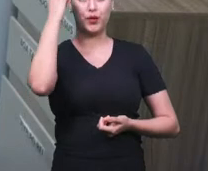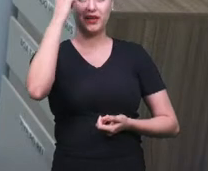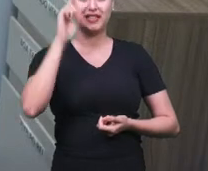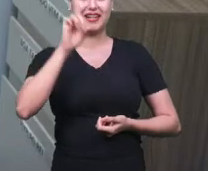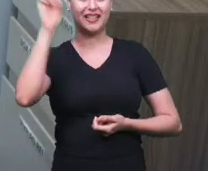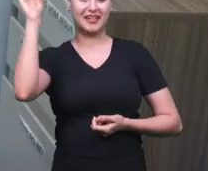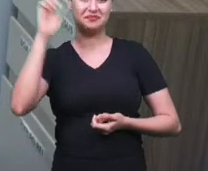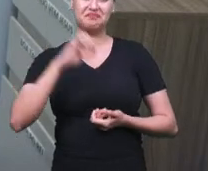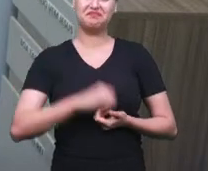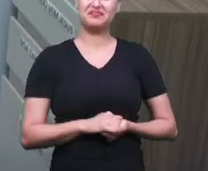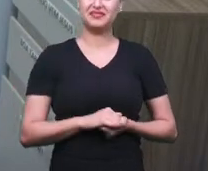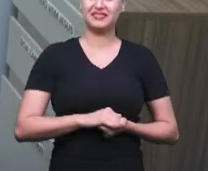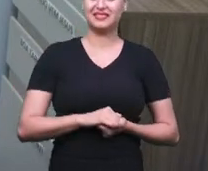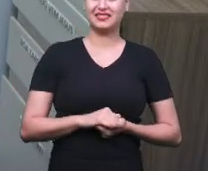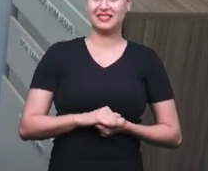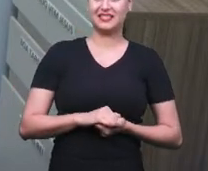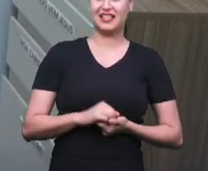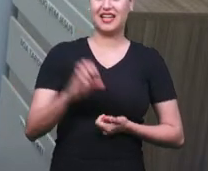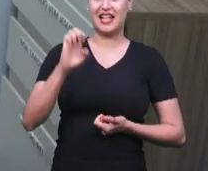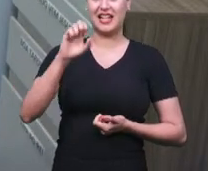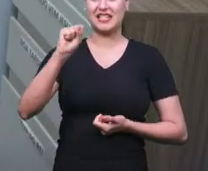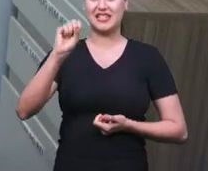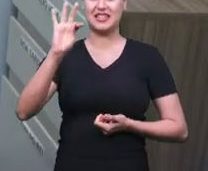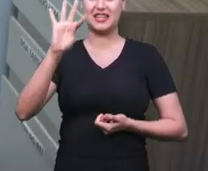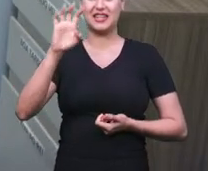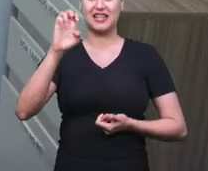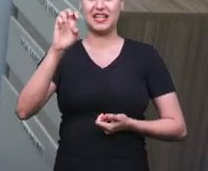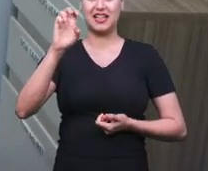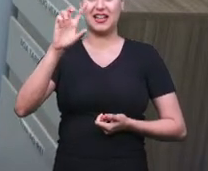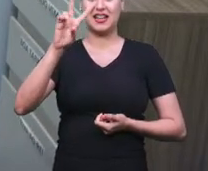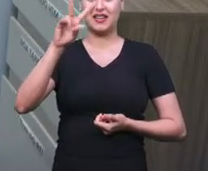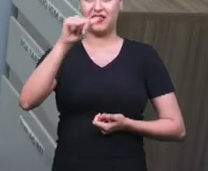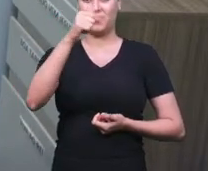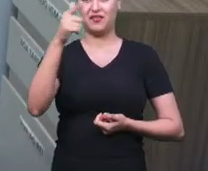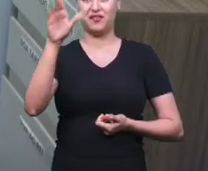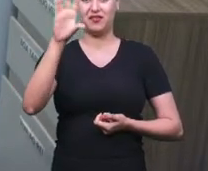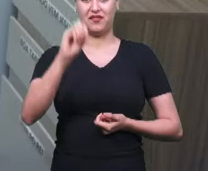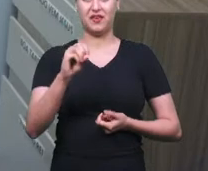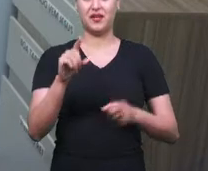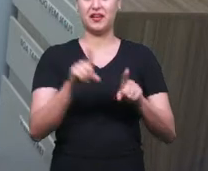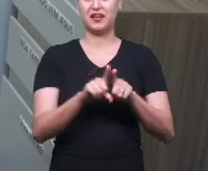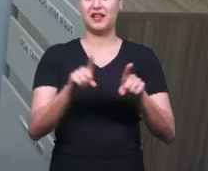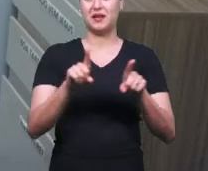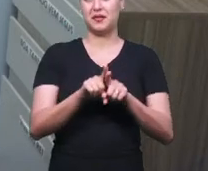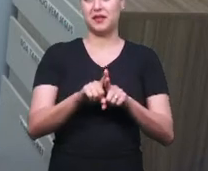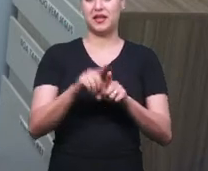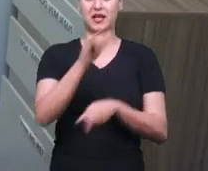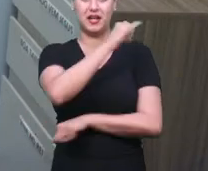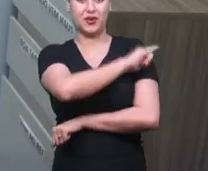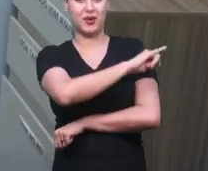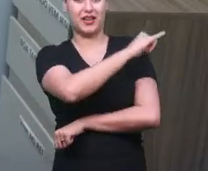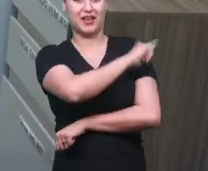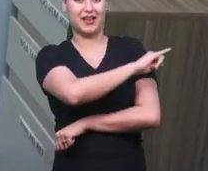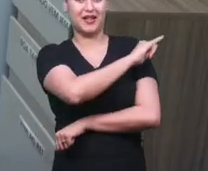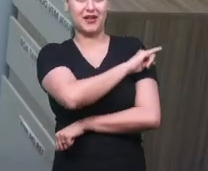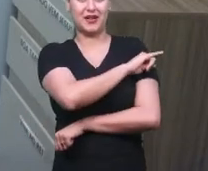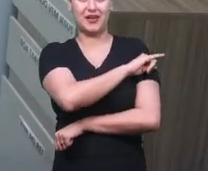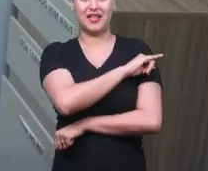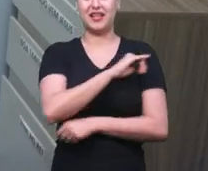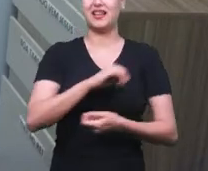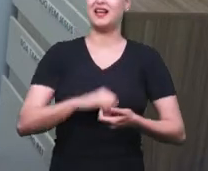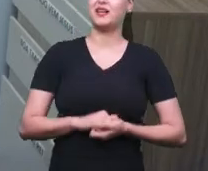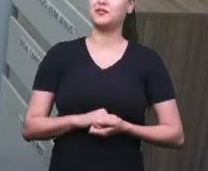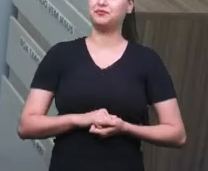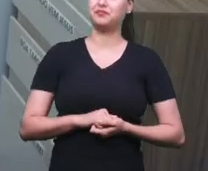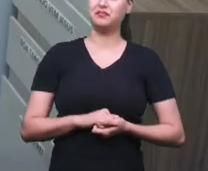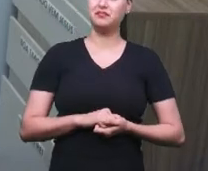Estevão Garcia também, desejando a paz do Senhor Jesus a todos os irmãos lá de Rasa Búzios, no Rio de Janeiro. A Celeste Borel, nossa querida irmã,